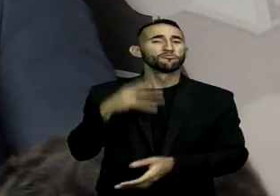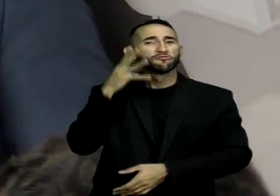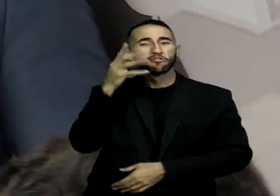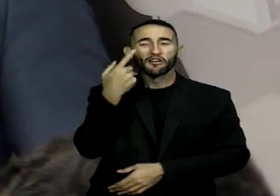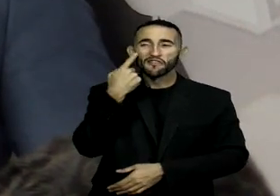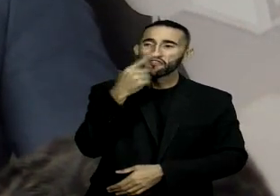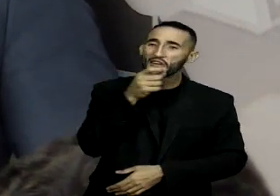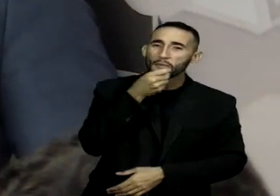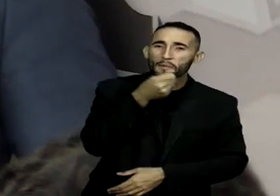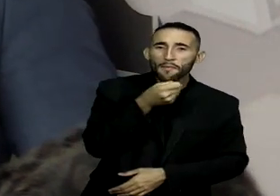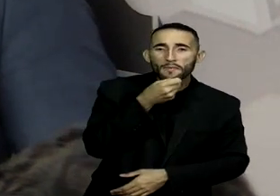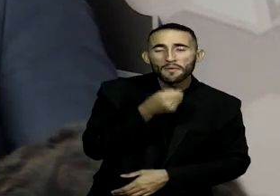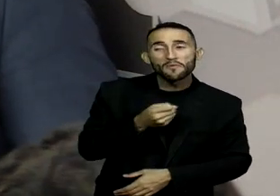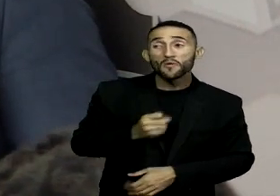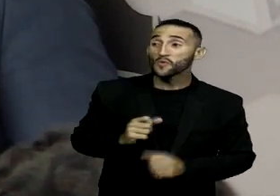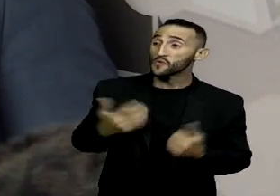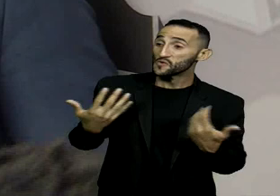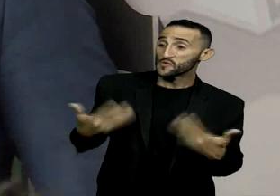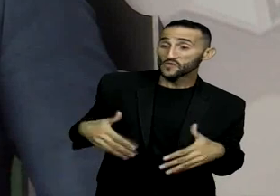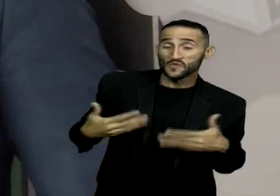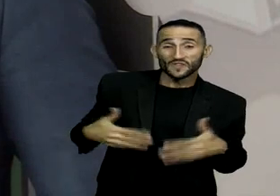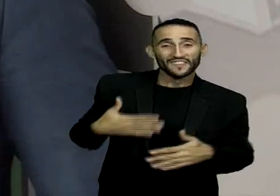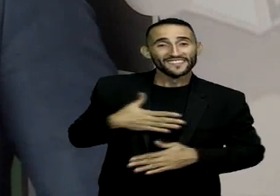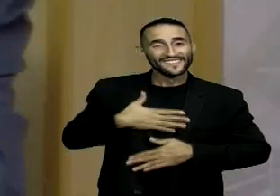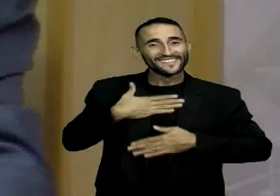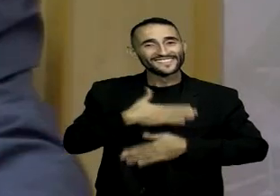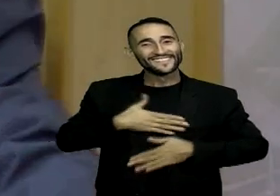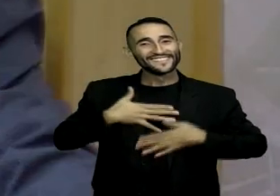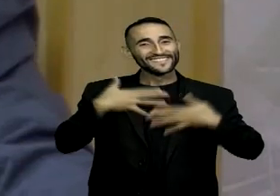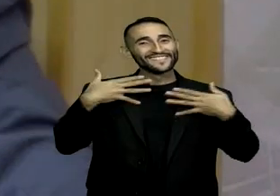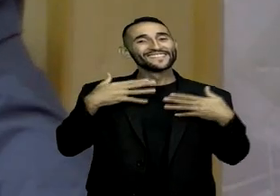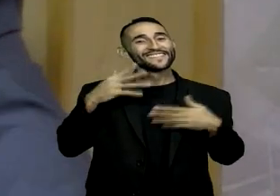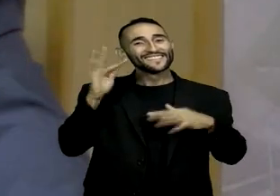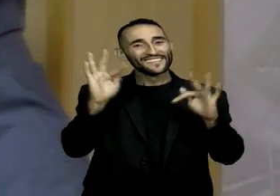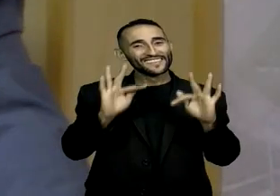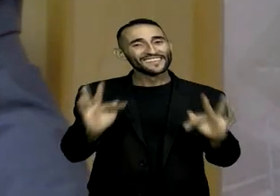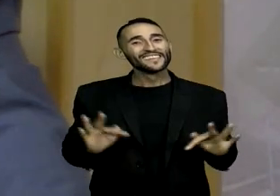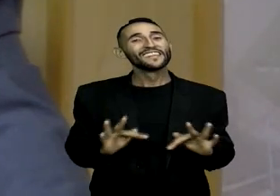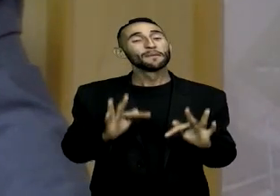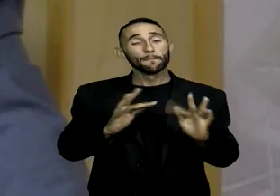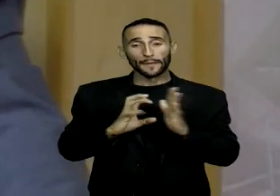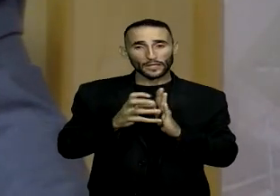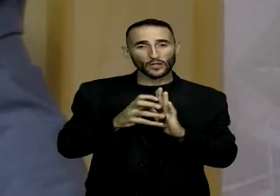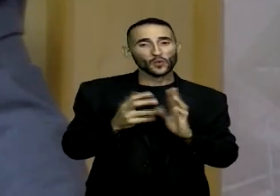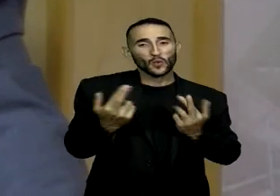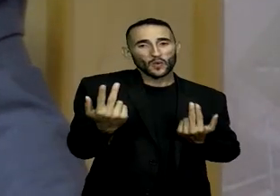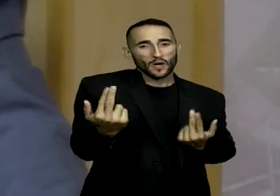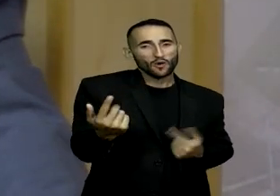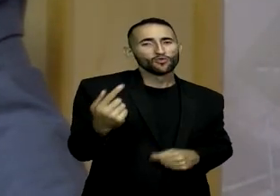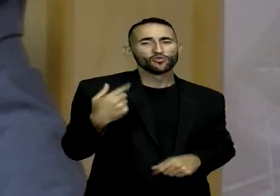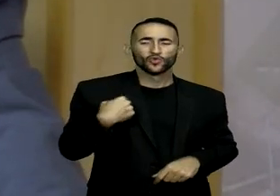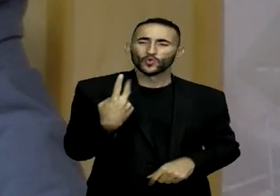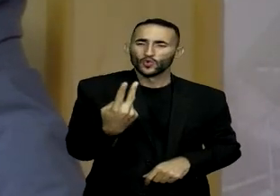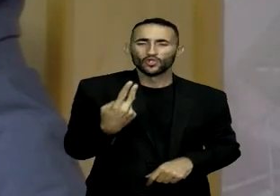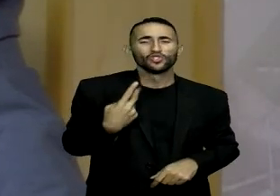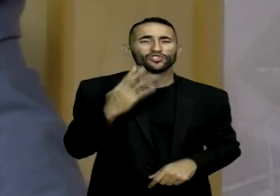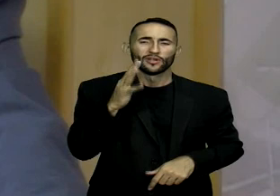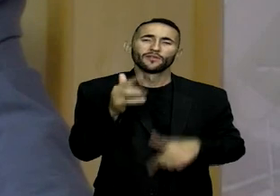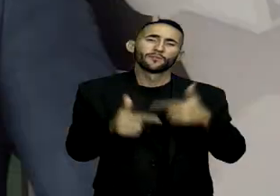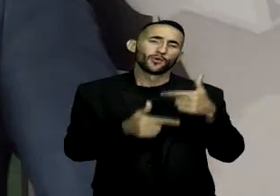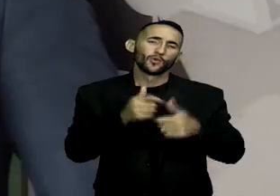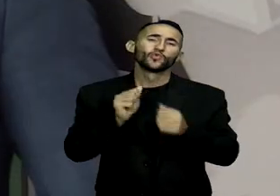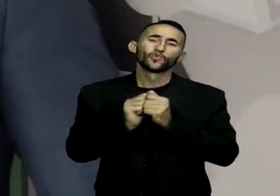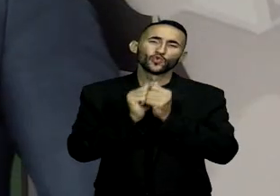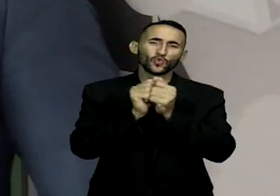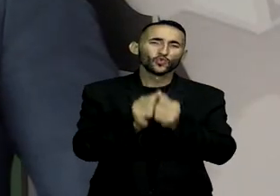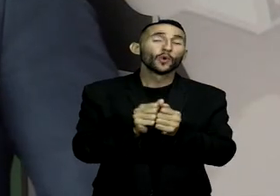alegria ter Vossa Excelência Obrigado. Do PSD aqui nessa casa. Dizer que tivemos a oportunidade de ser vereador aqui juntos por 4 anos